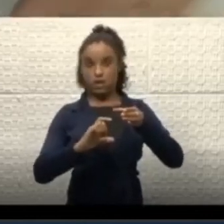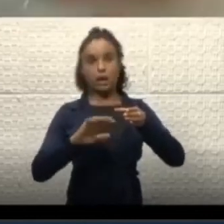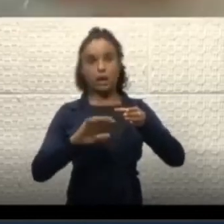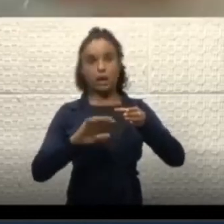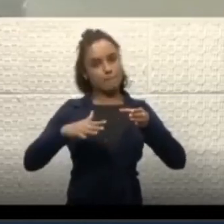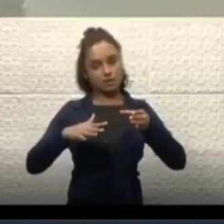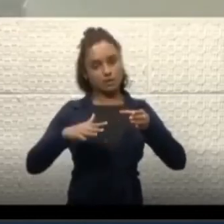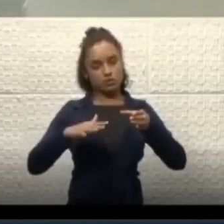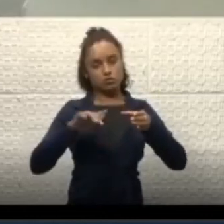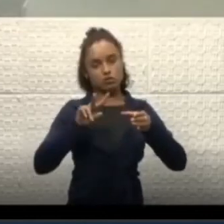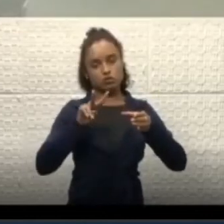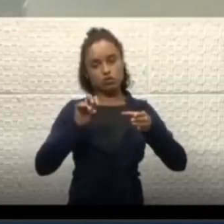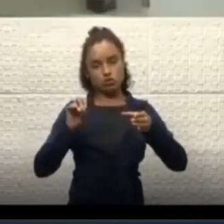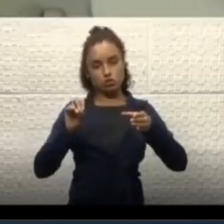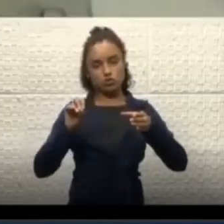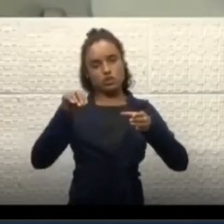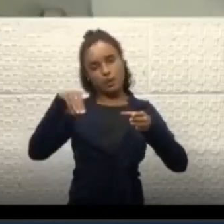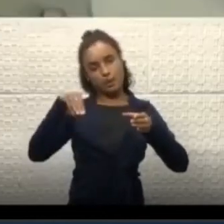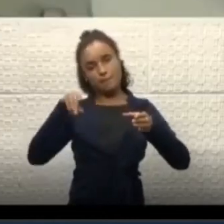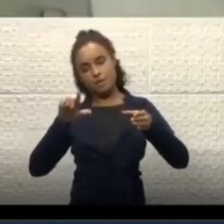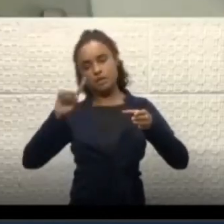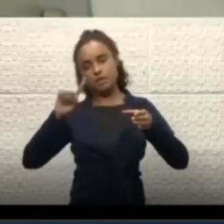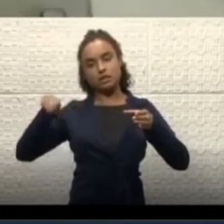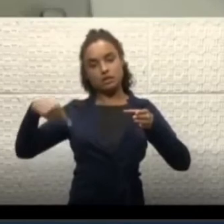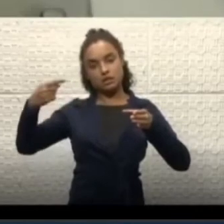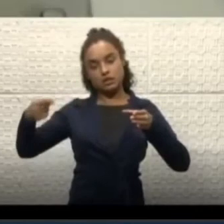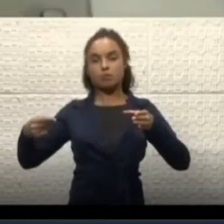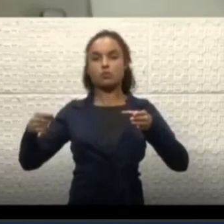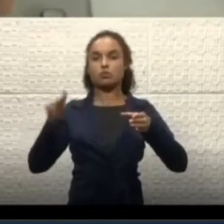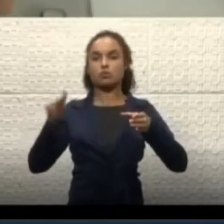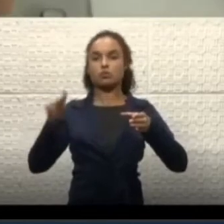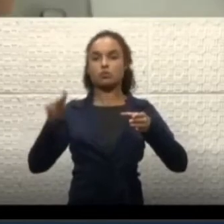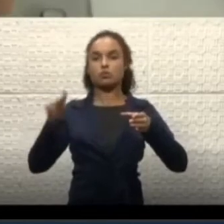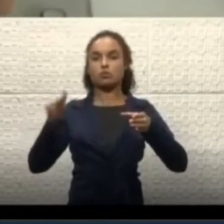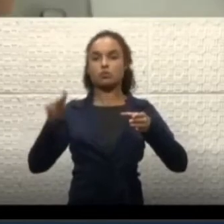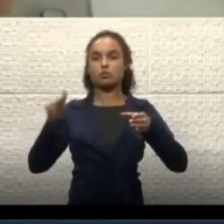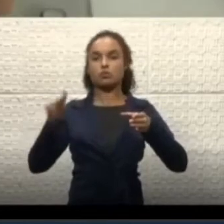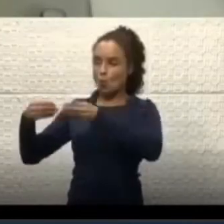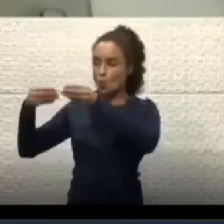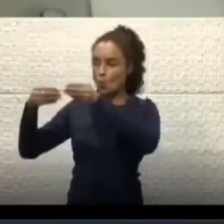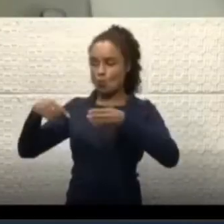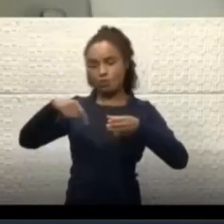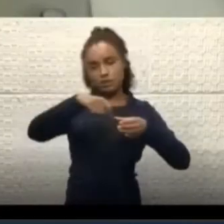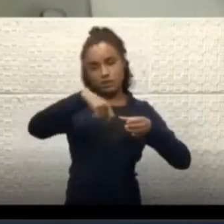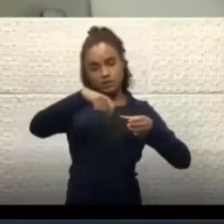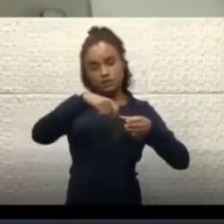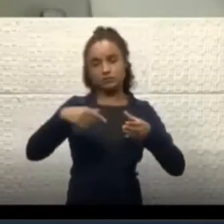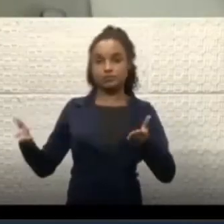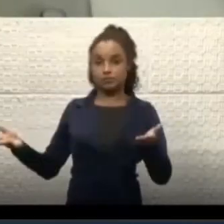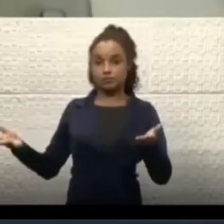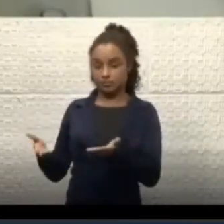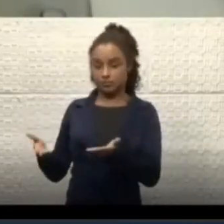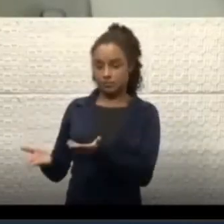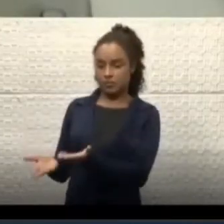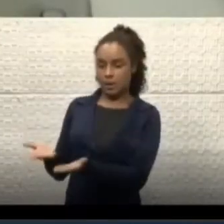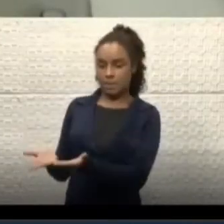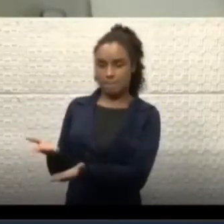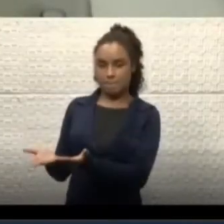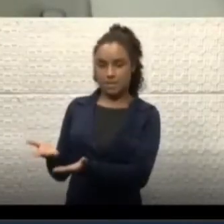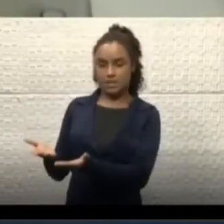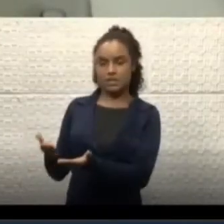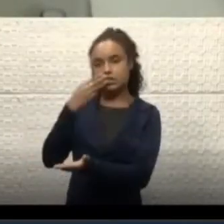para determinar, para depois utilizar isso para fazer a filtração, para fazer a diluição. Vou agora pesar o